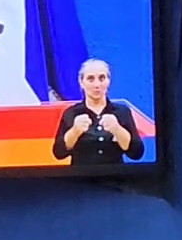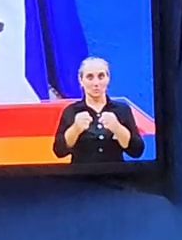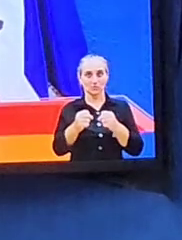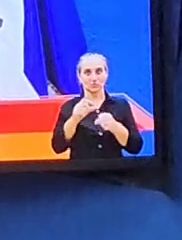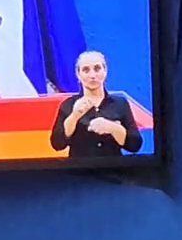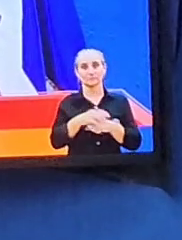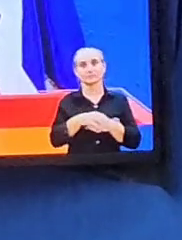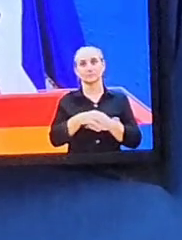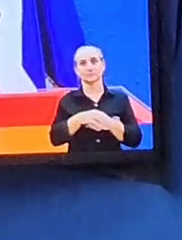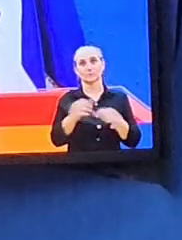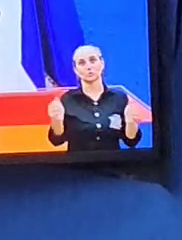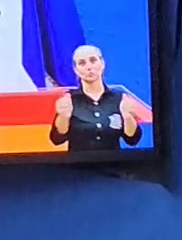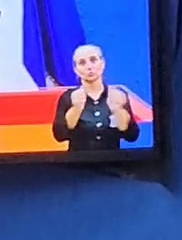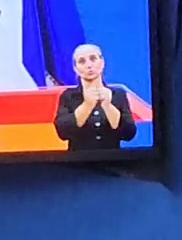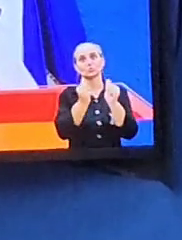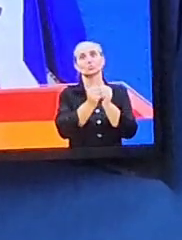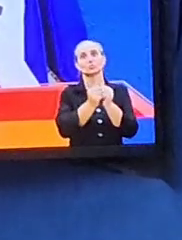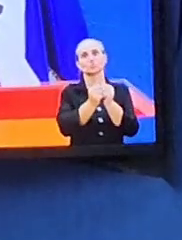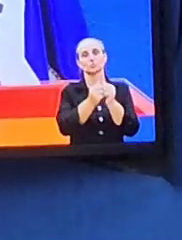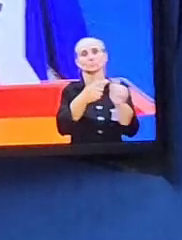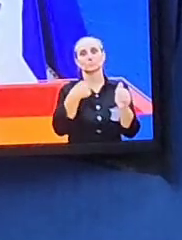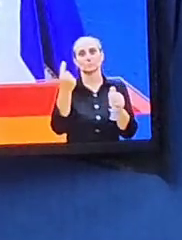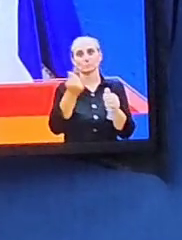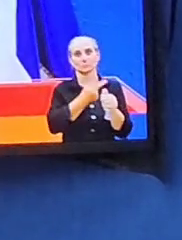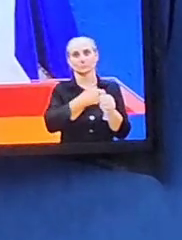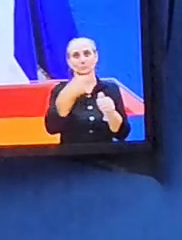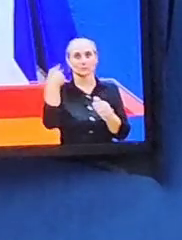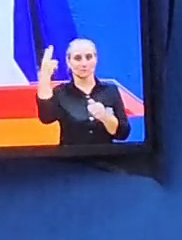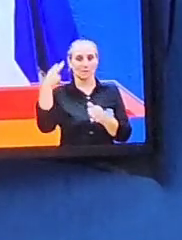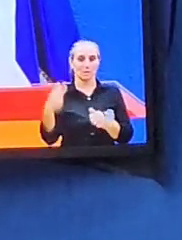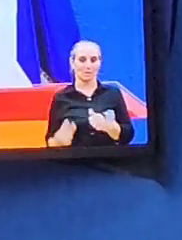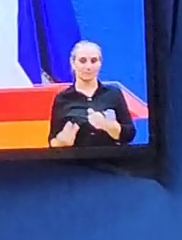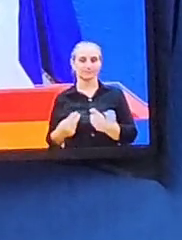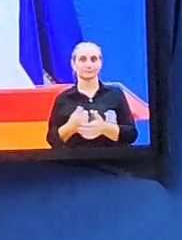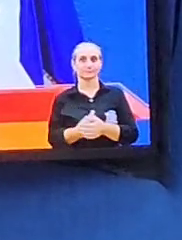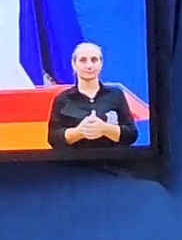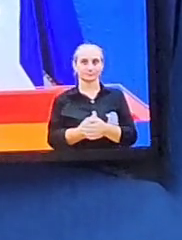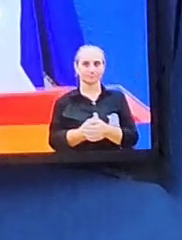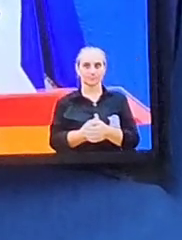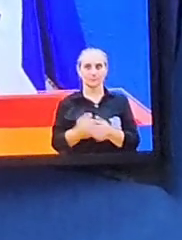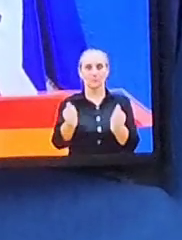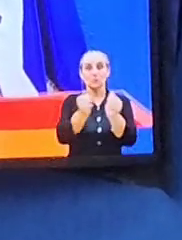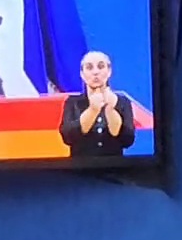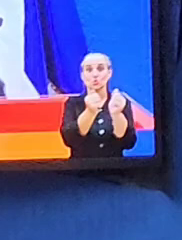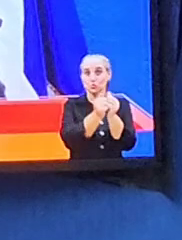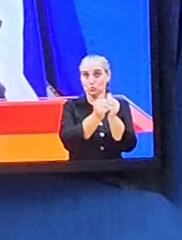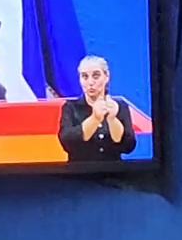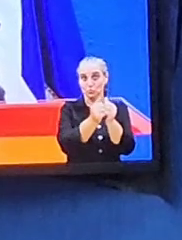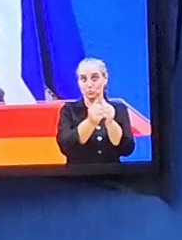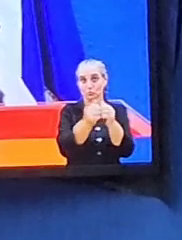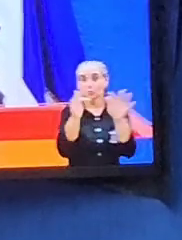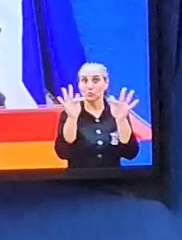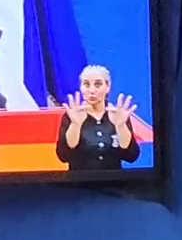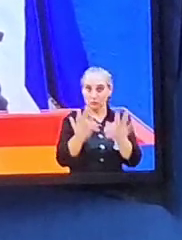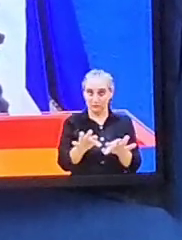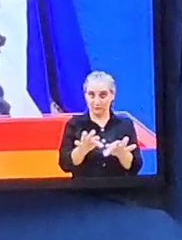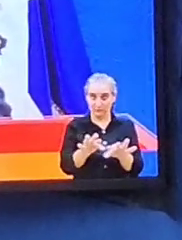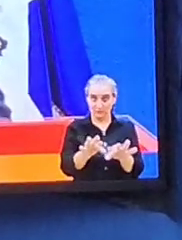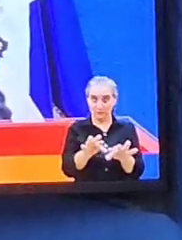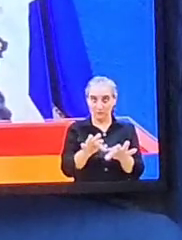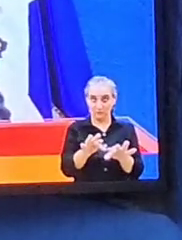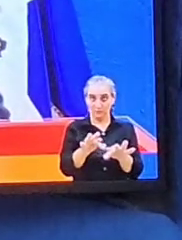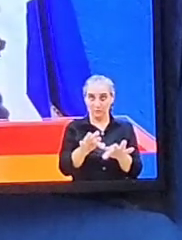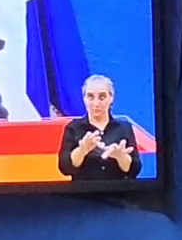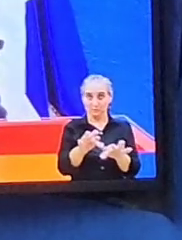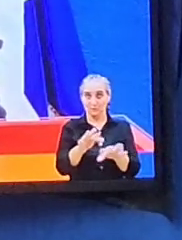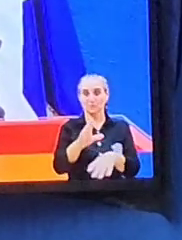eleitos, juntamente comigo e com a Vera Helena, e que nós possamos, no final dessa legislação, daqui a 4 anos, perguntar